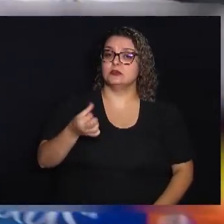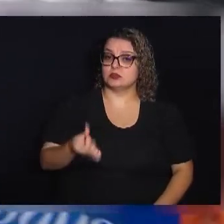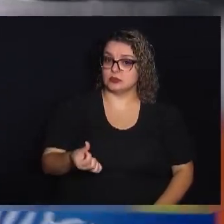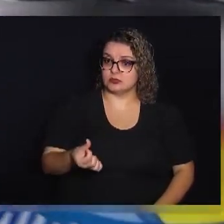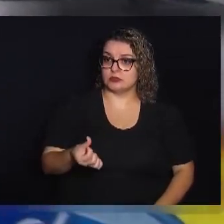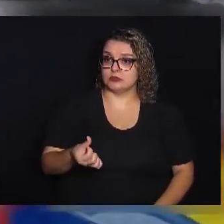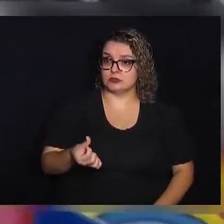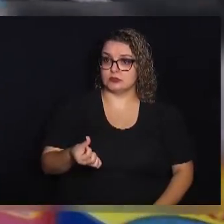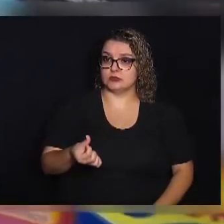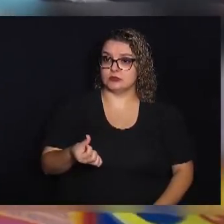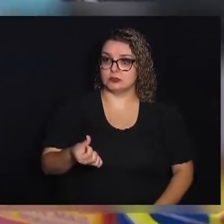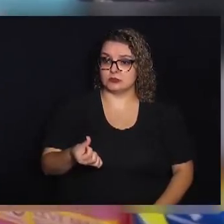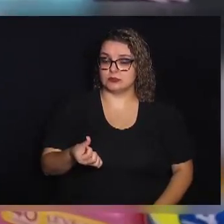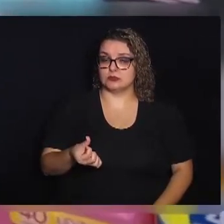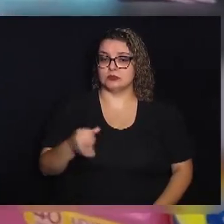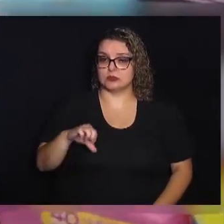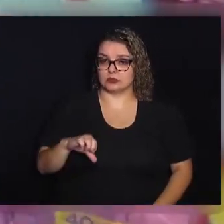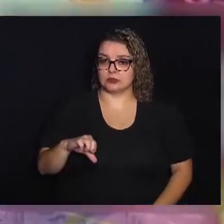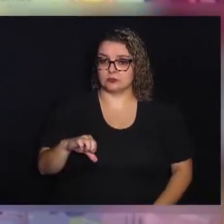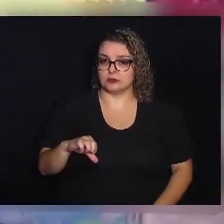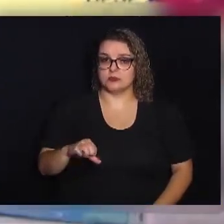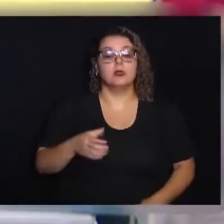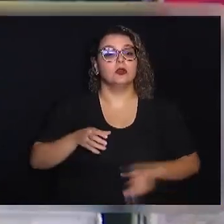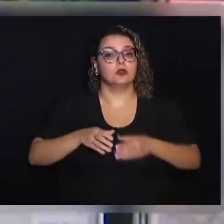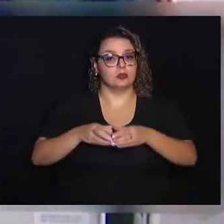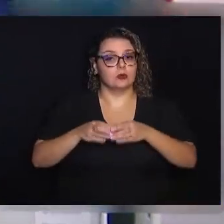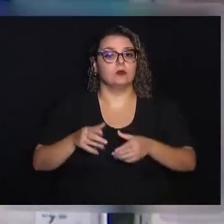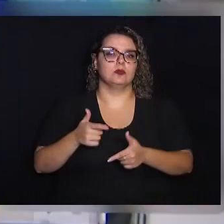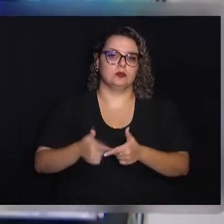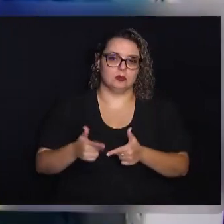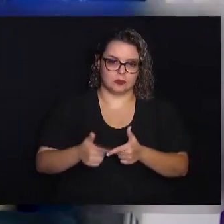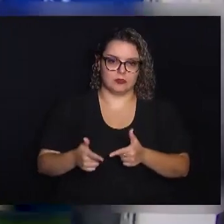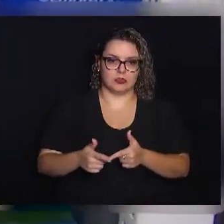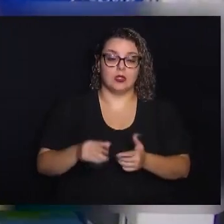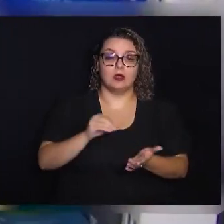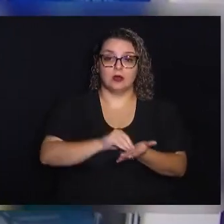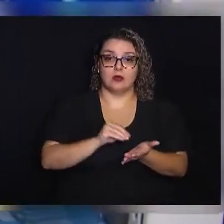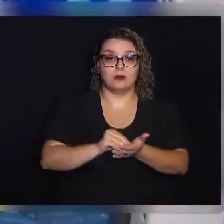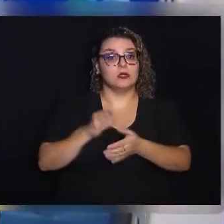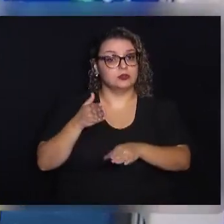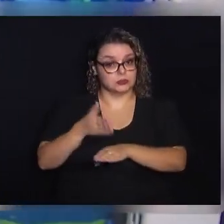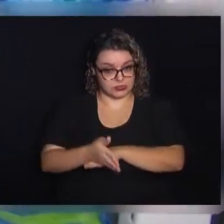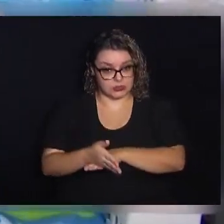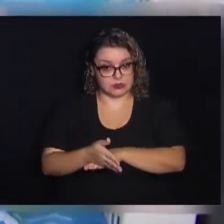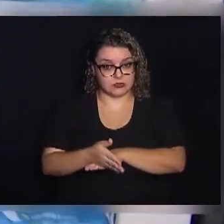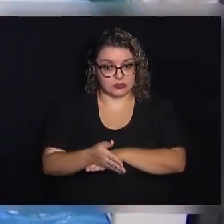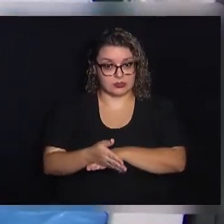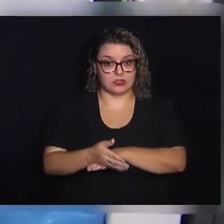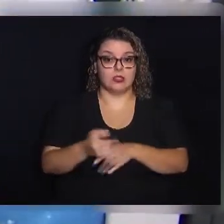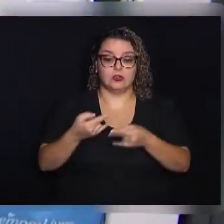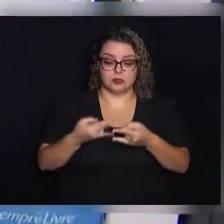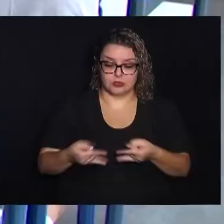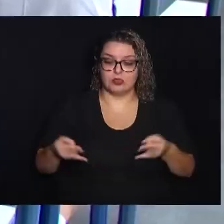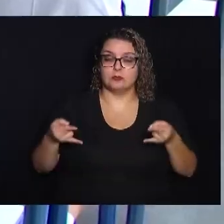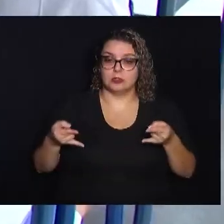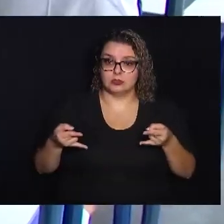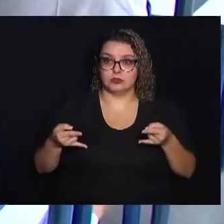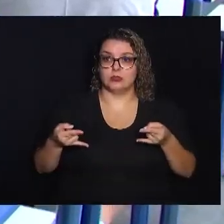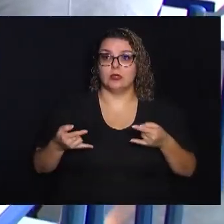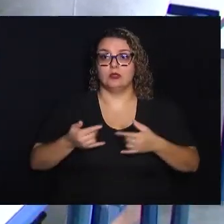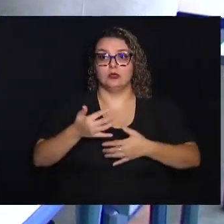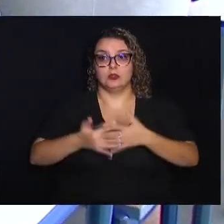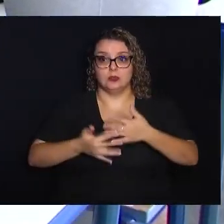19.759 relataram que convivem com o problema. A falta de acesso aos absorventes e o impedimento